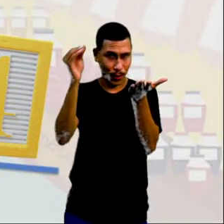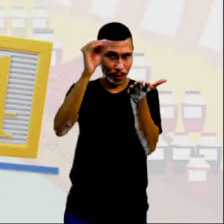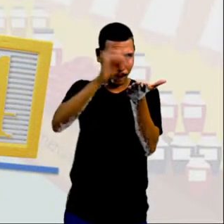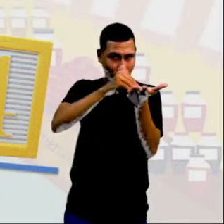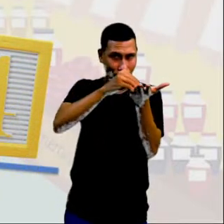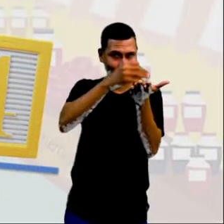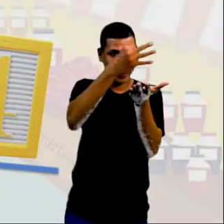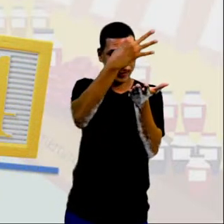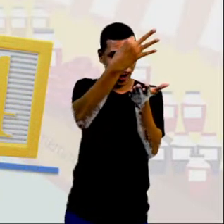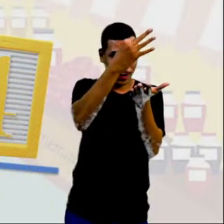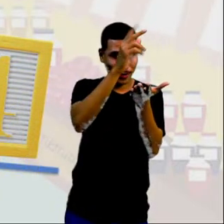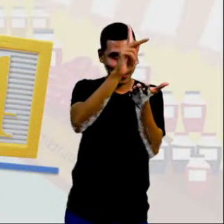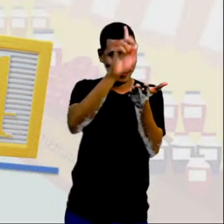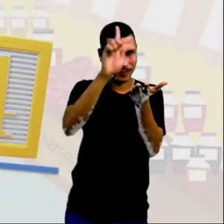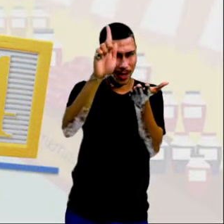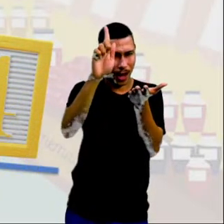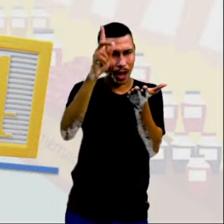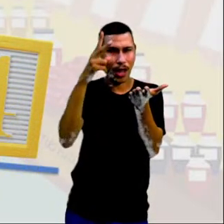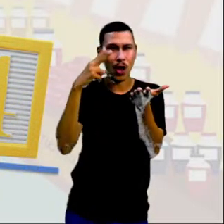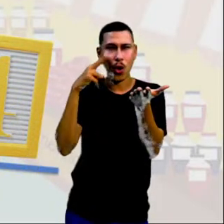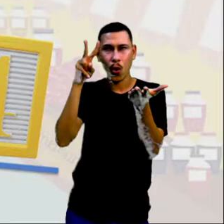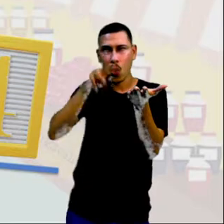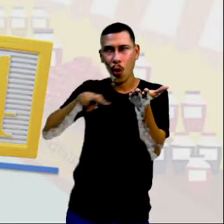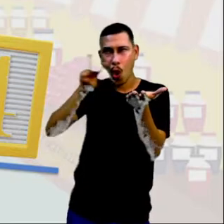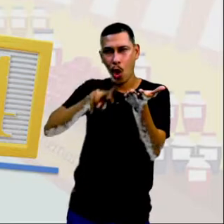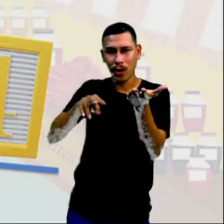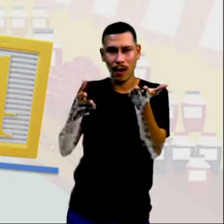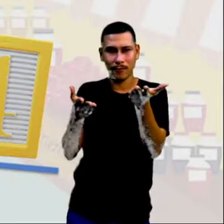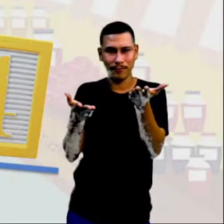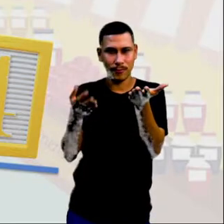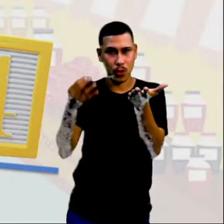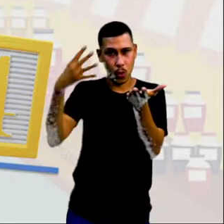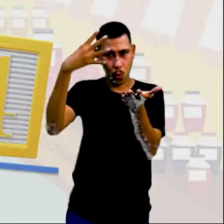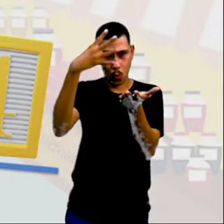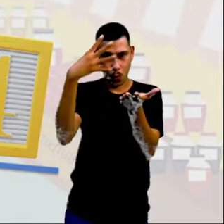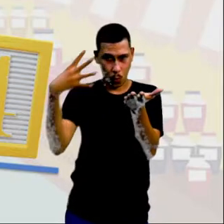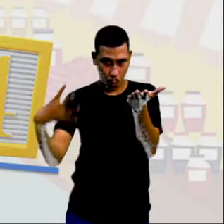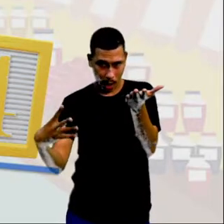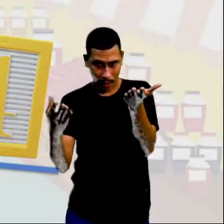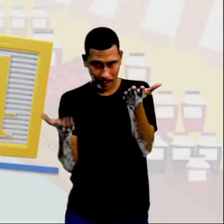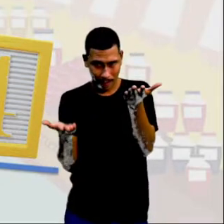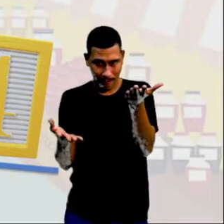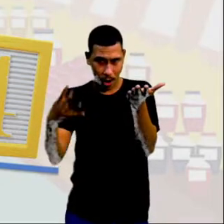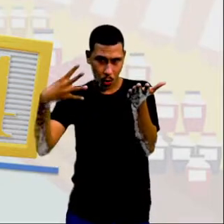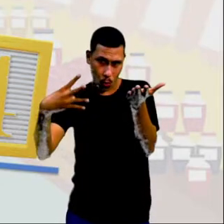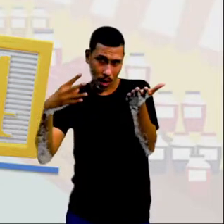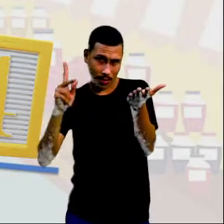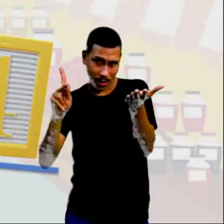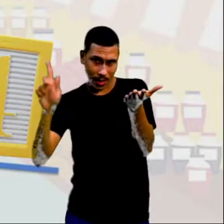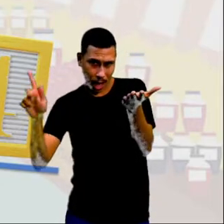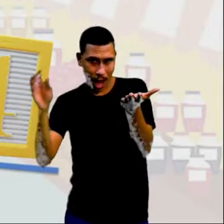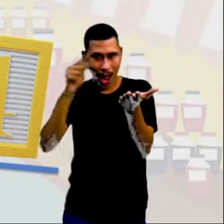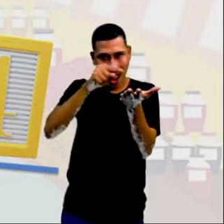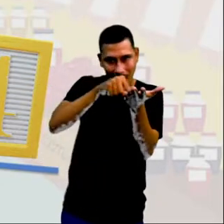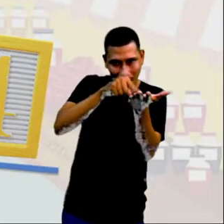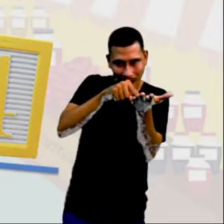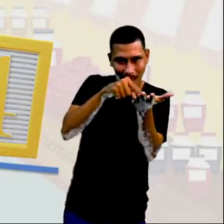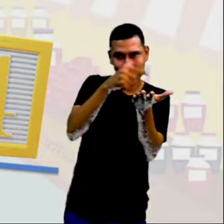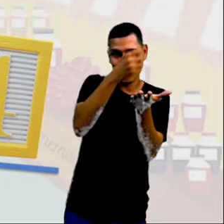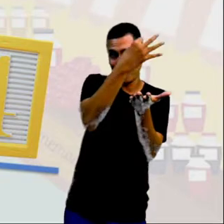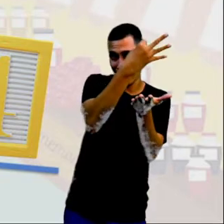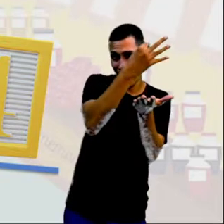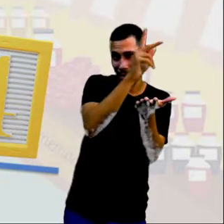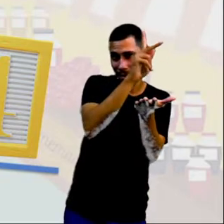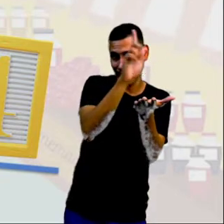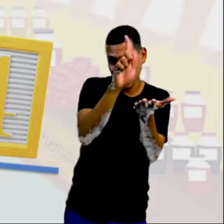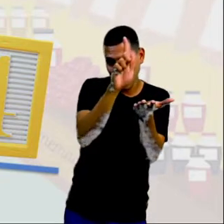3. Percebam que enquanto aqui a gente tem 4 quilos, do outro lado nós temos 3 quilos e a gente ainda